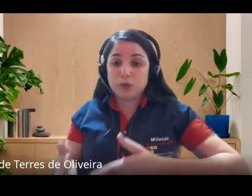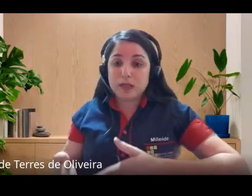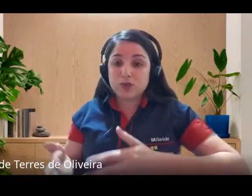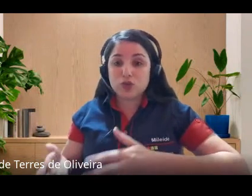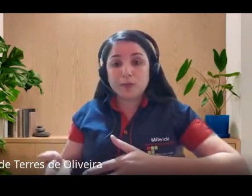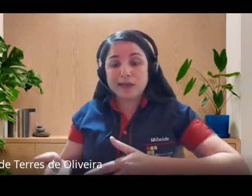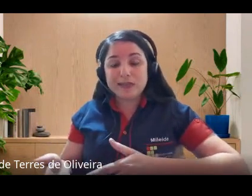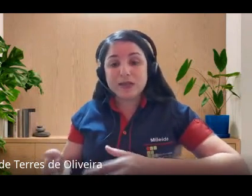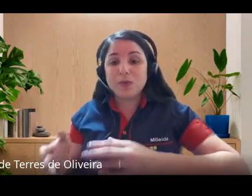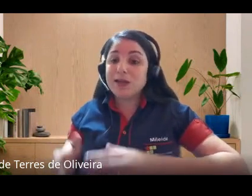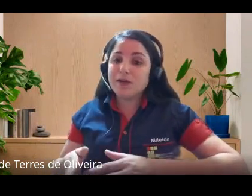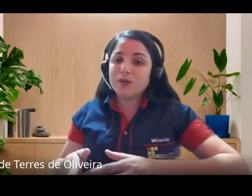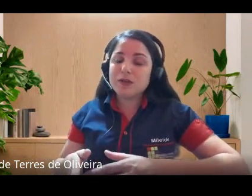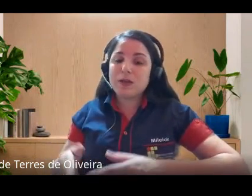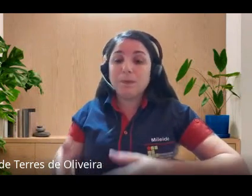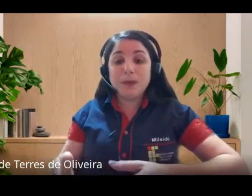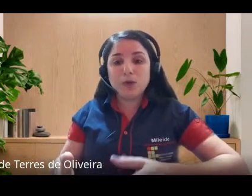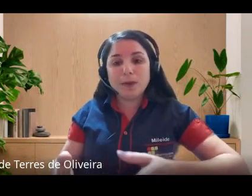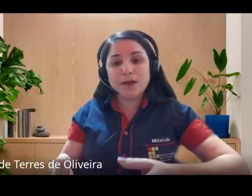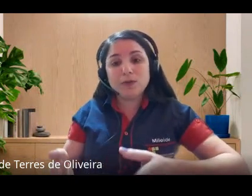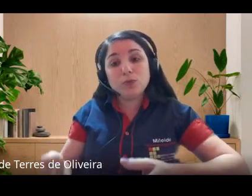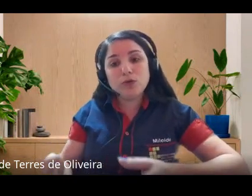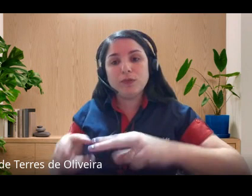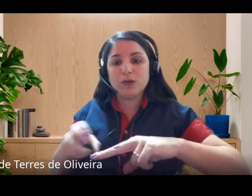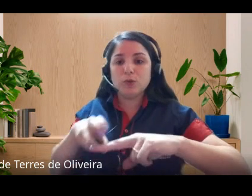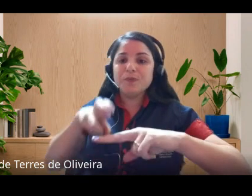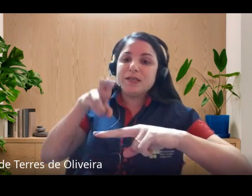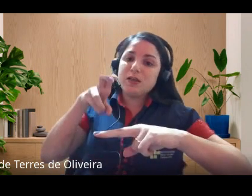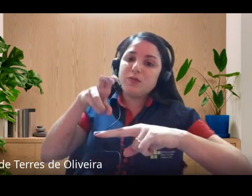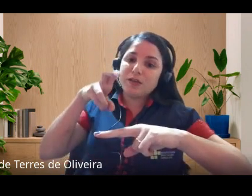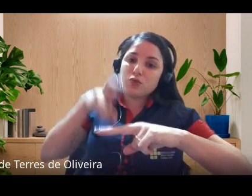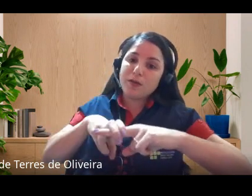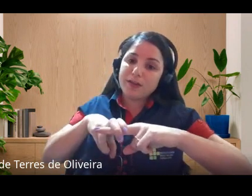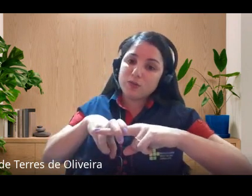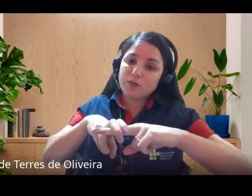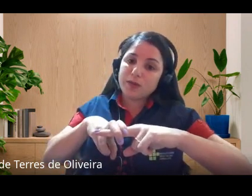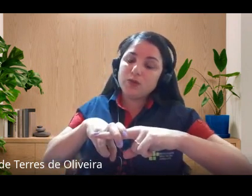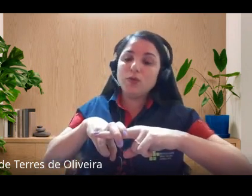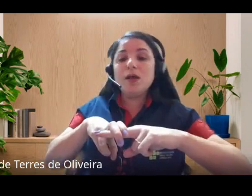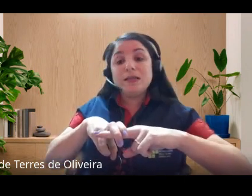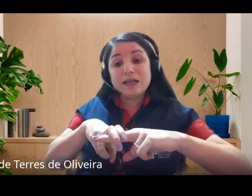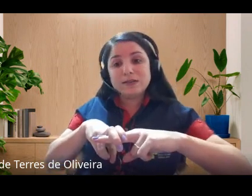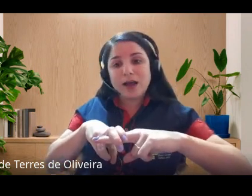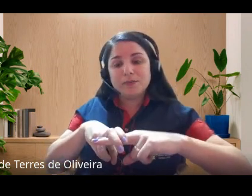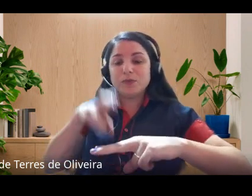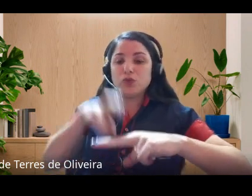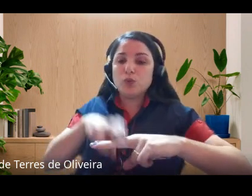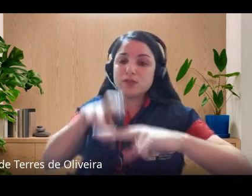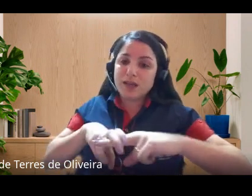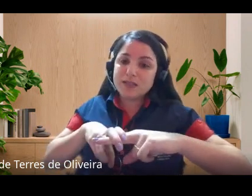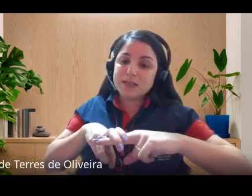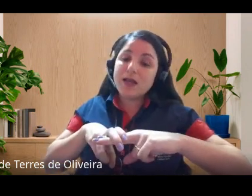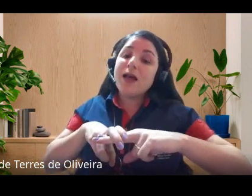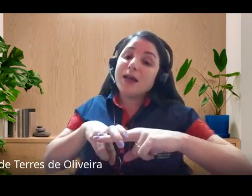derivação do processo de nominalização, ele vai acontecer pelo parâmetro movimento. Se eu faço uma vez o movimento, sentar.